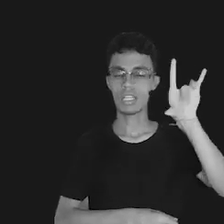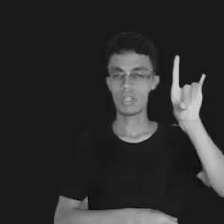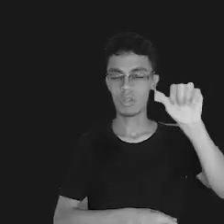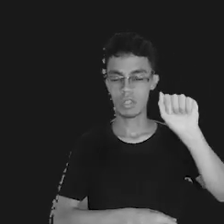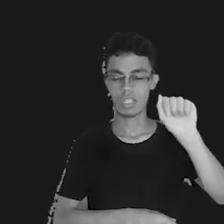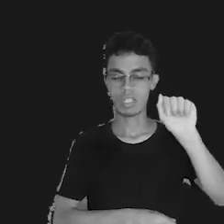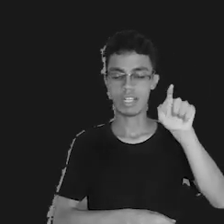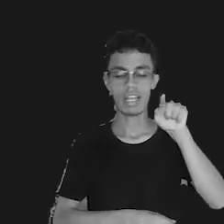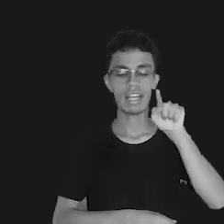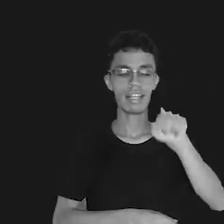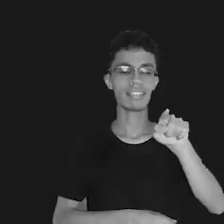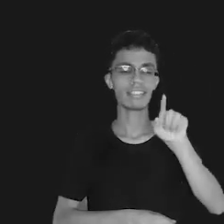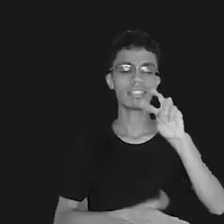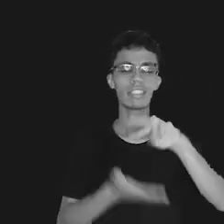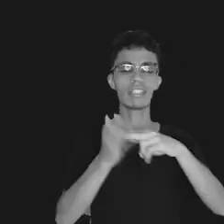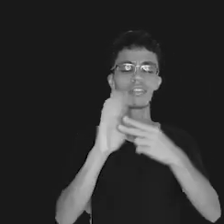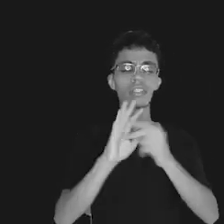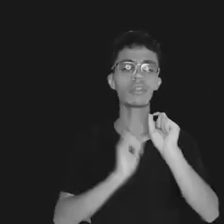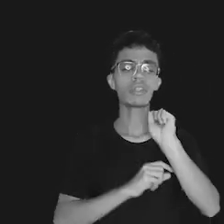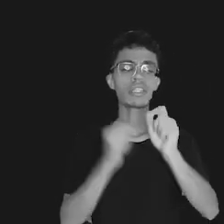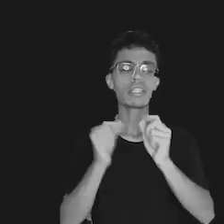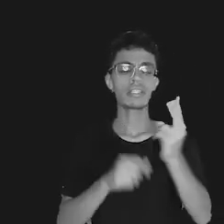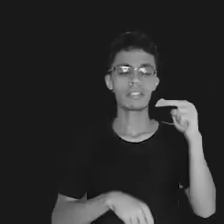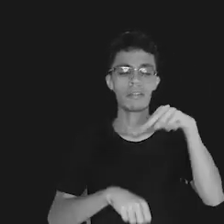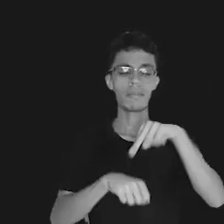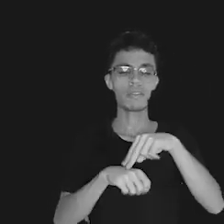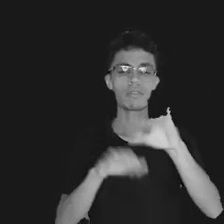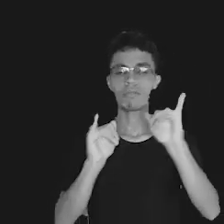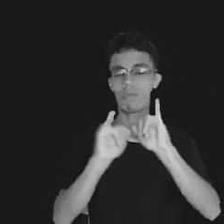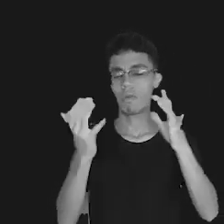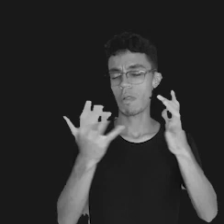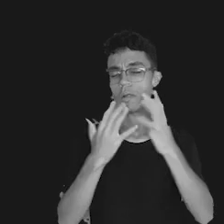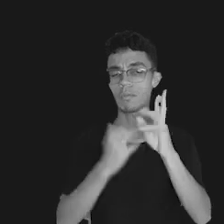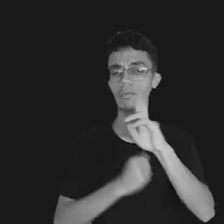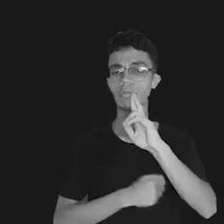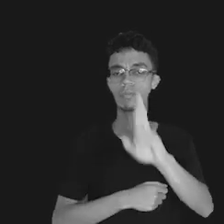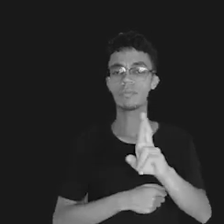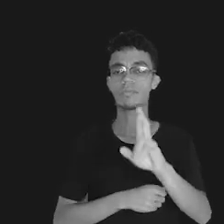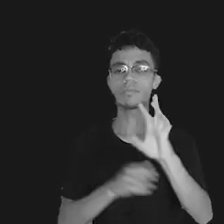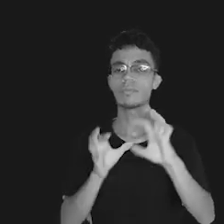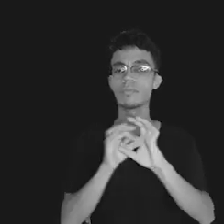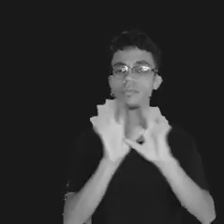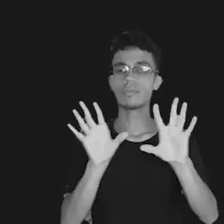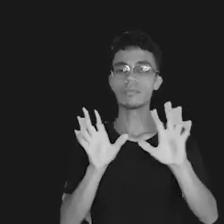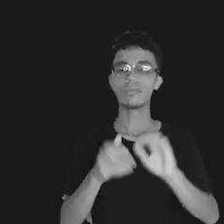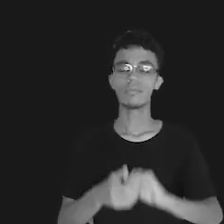hoje? Então, quem quiser pode responder essa.